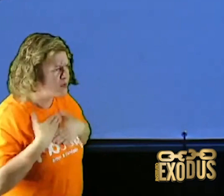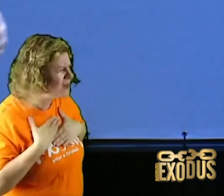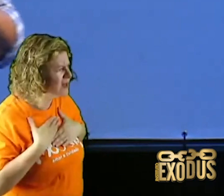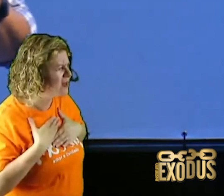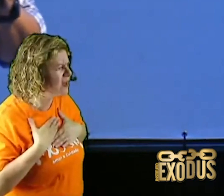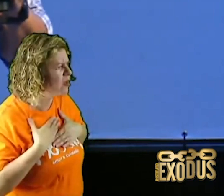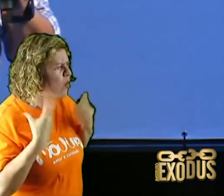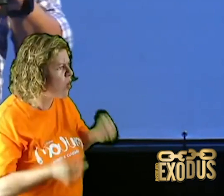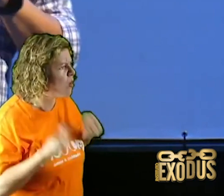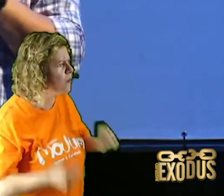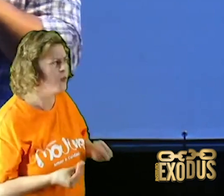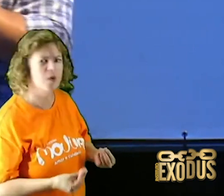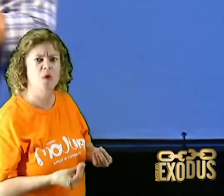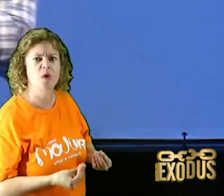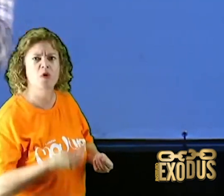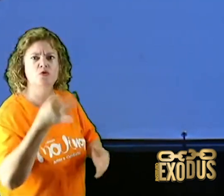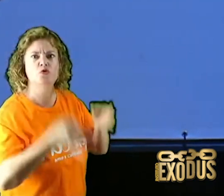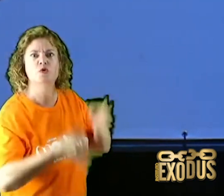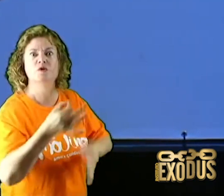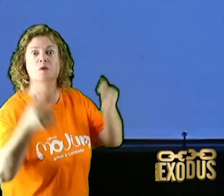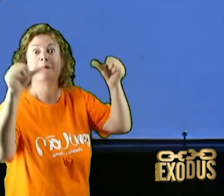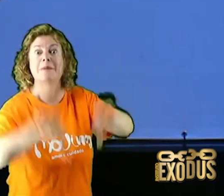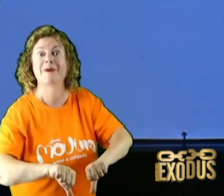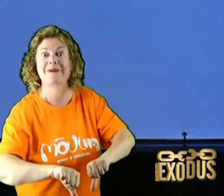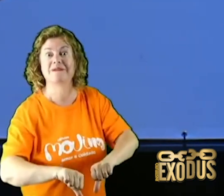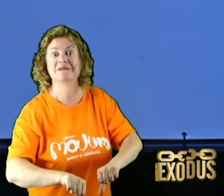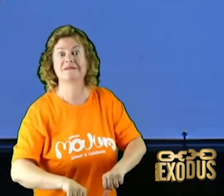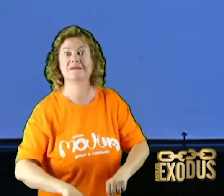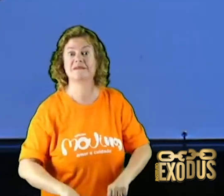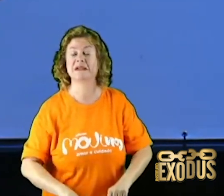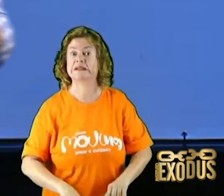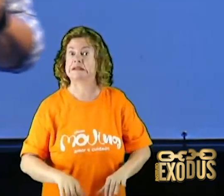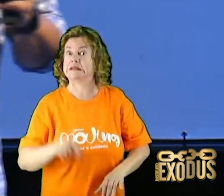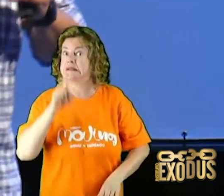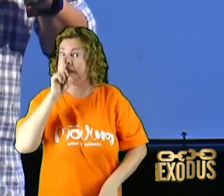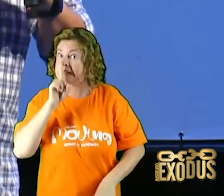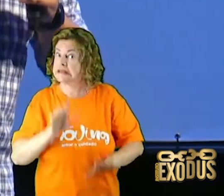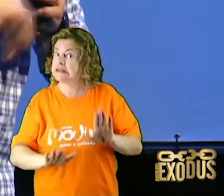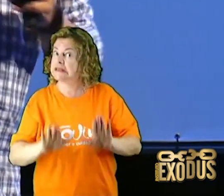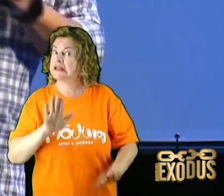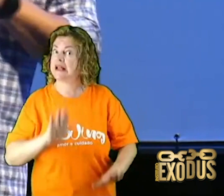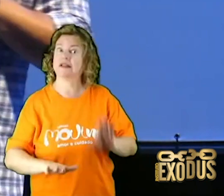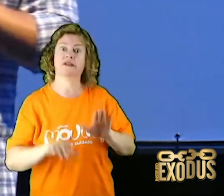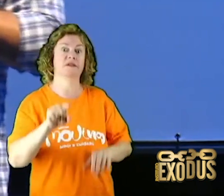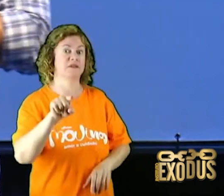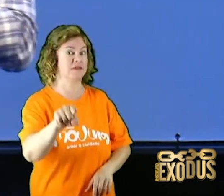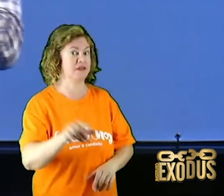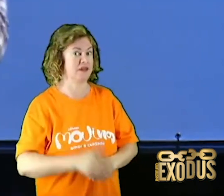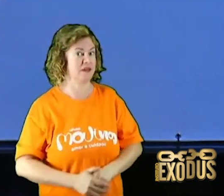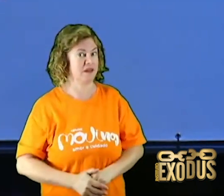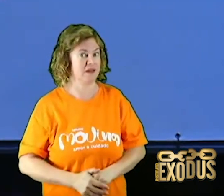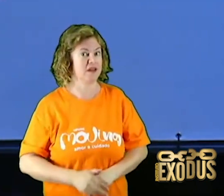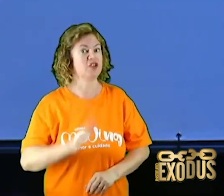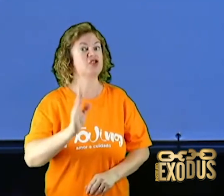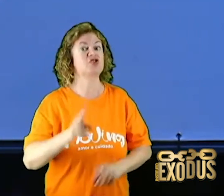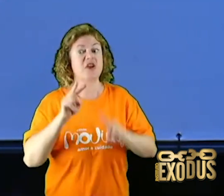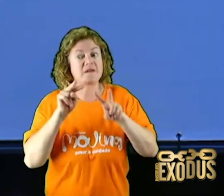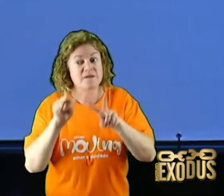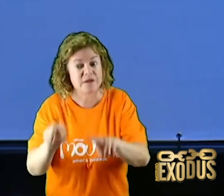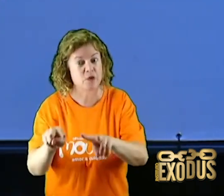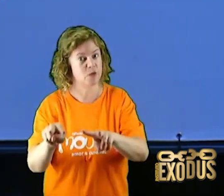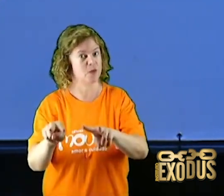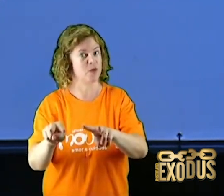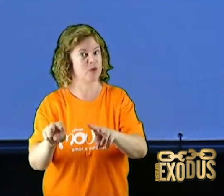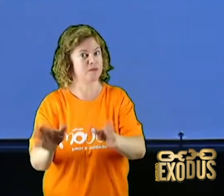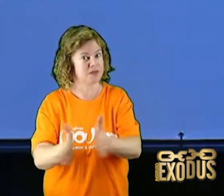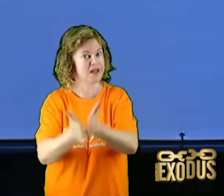creu. Ai de você, que tendo visto o que Deus fez, não moveu o teu coração,